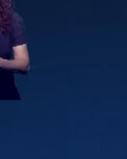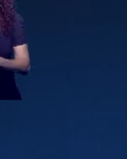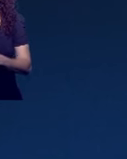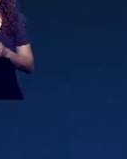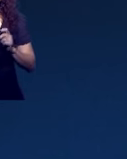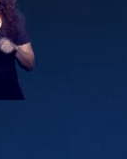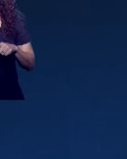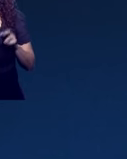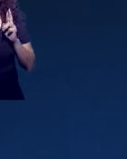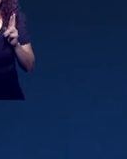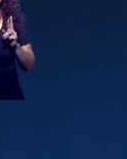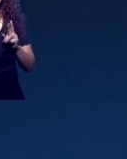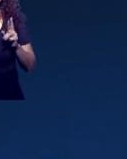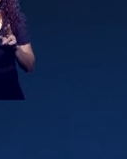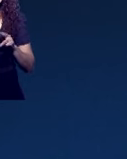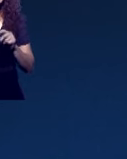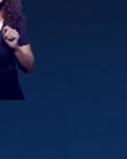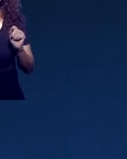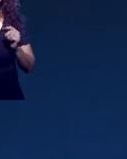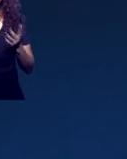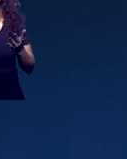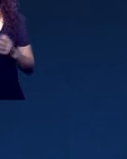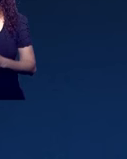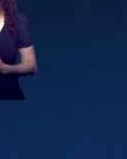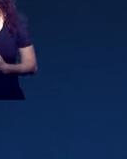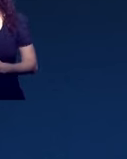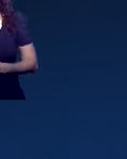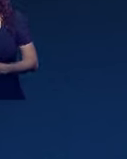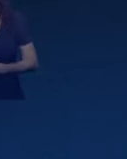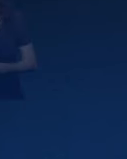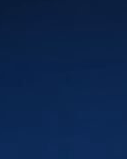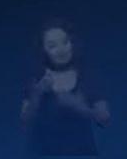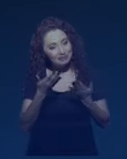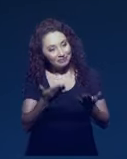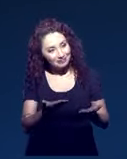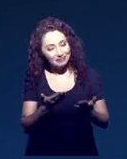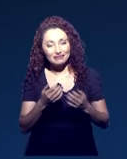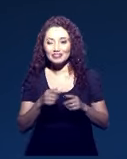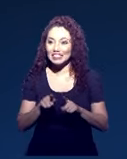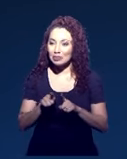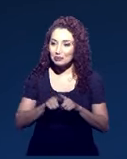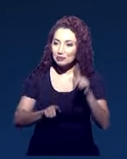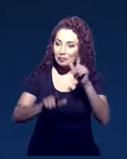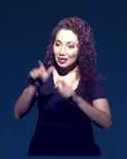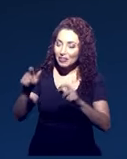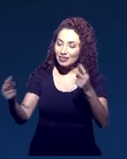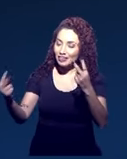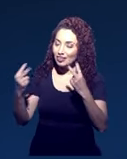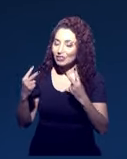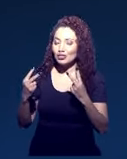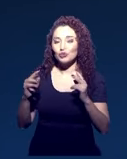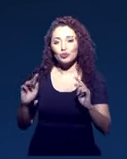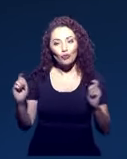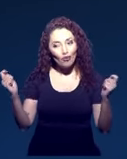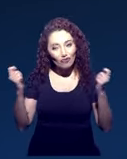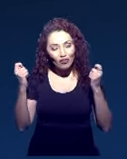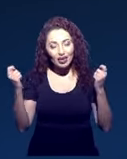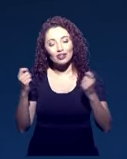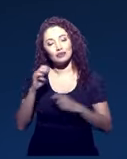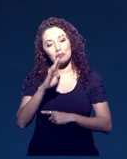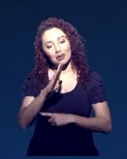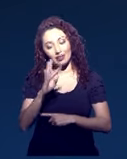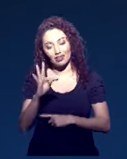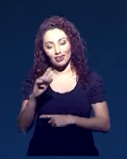cronograma muito bom dia Sila quero cumprimentar você todos que acompanham esse evento do BTG agradecer muito as